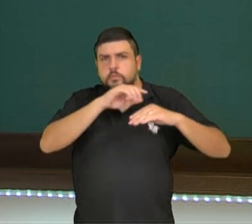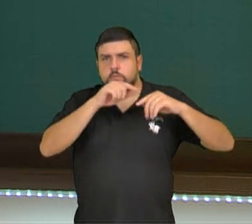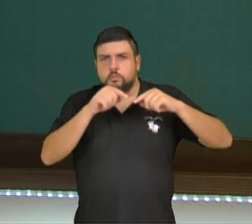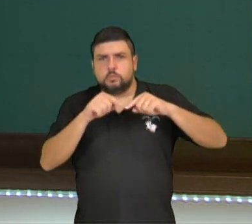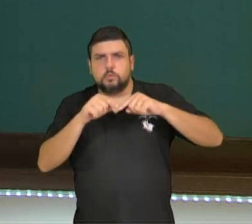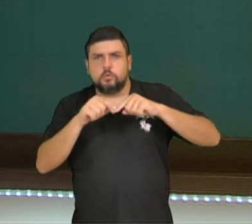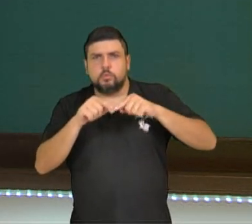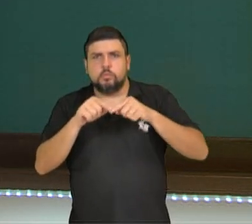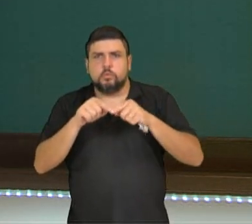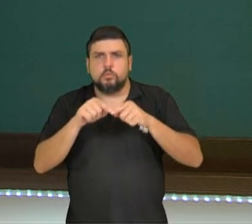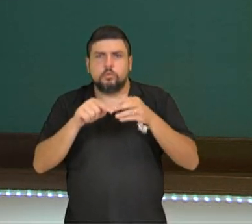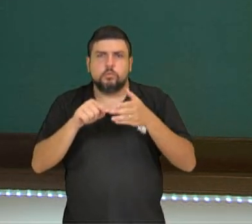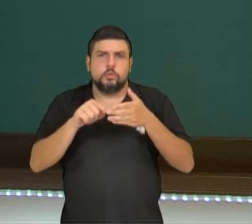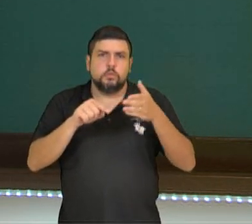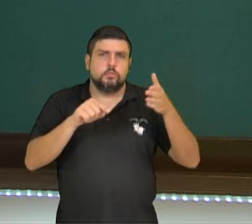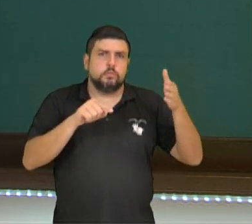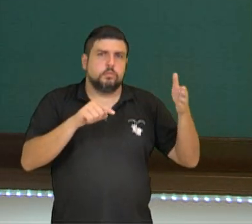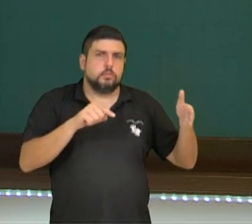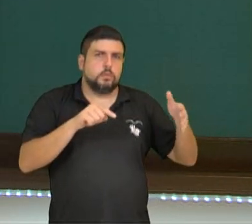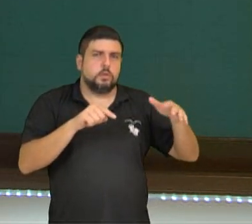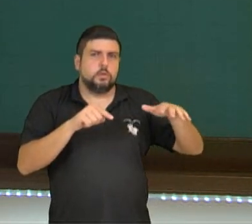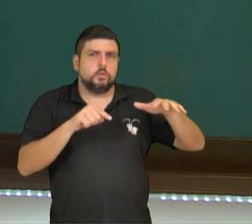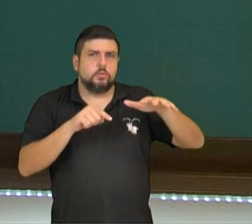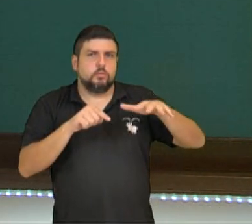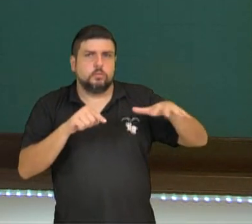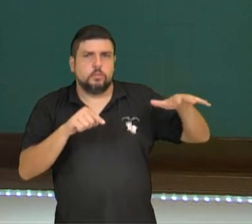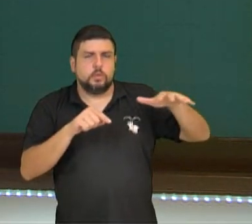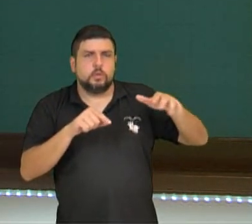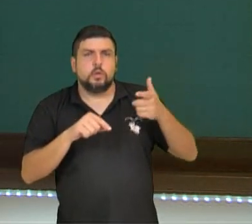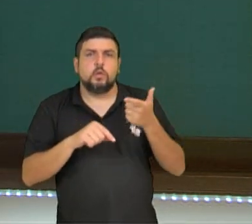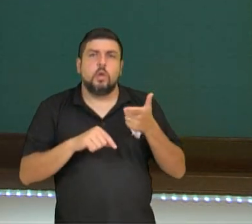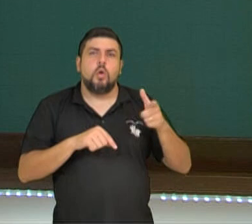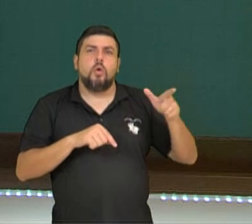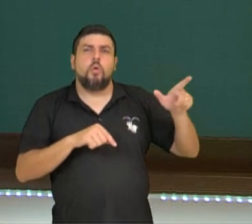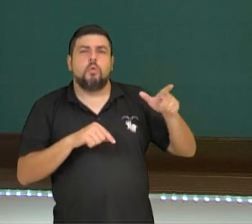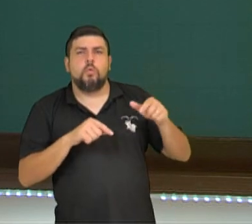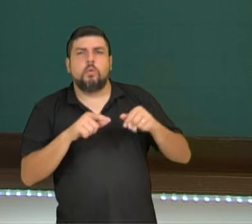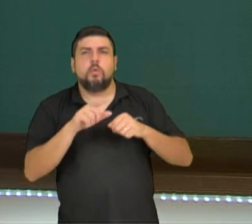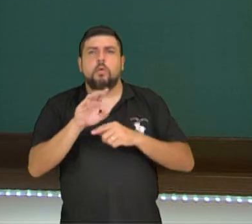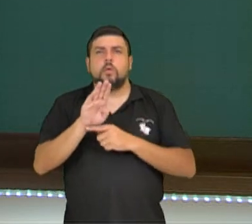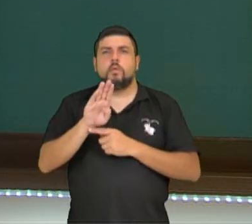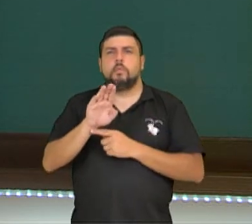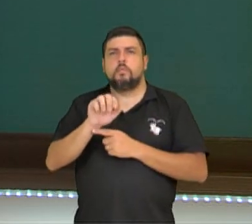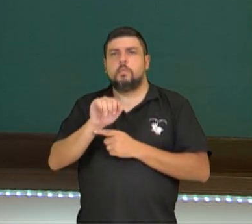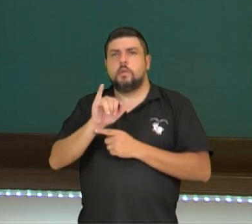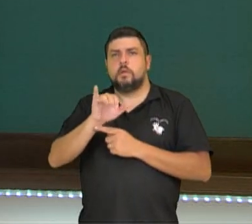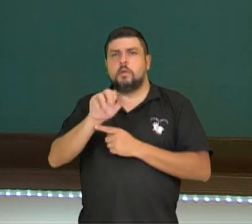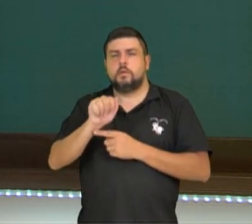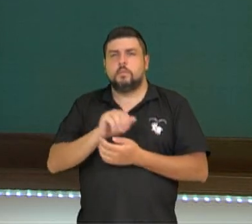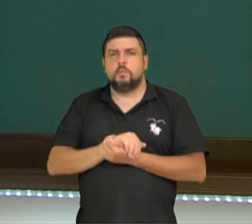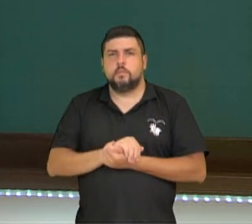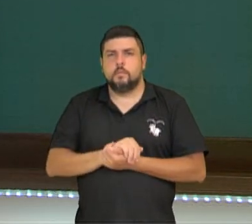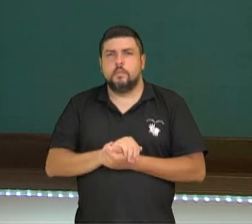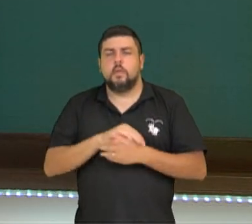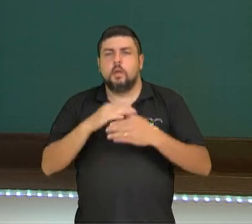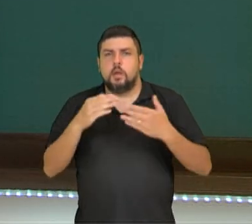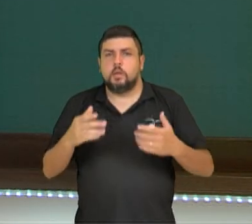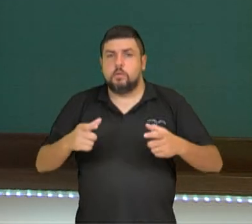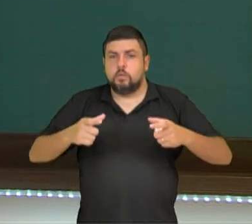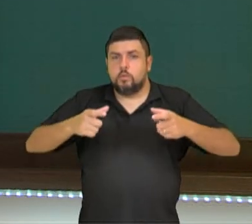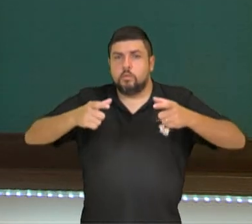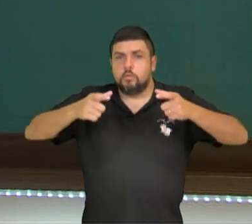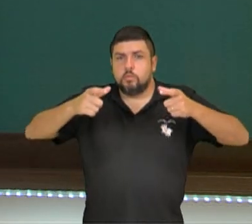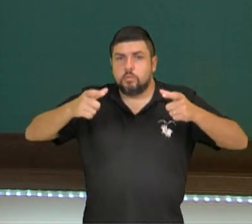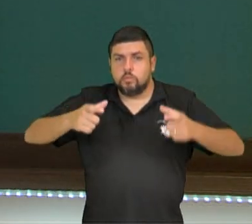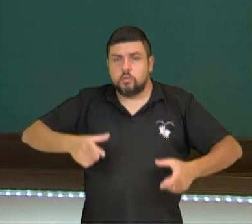outra direção, nós vamos ter a formação de outra bacia hidrográfica. Então, nós podemos dividir um lugar, um espaço, um país,